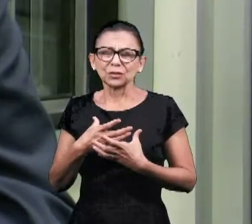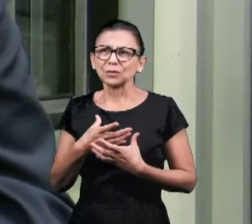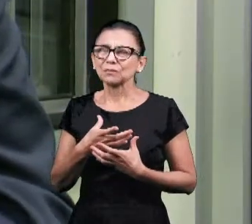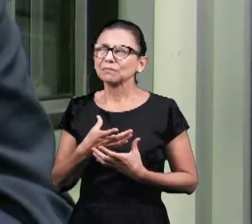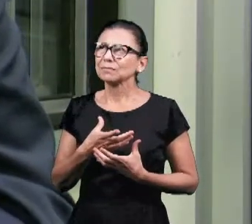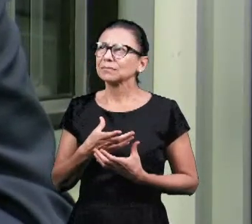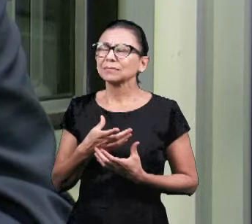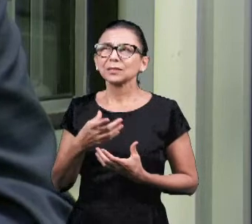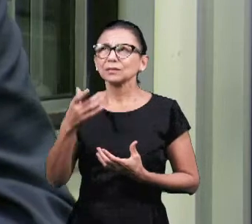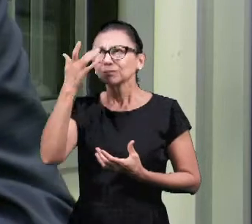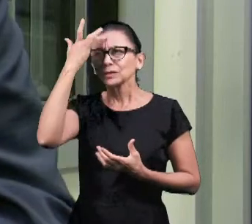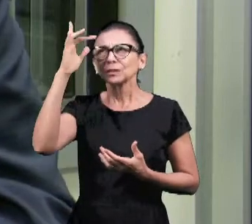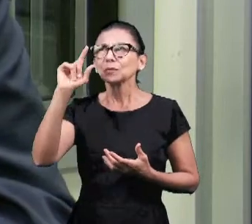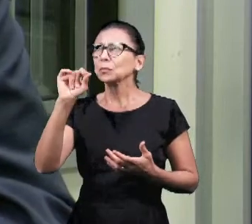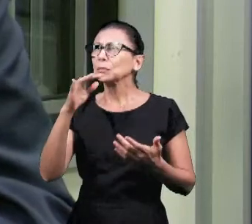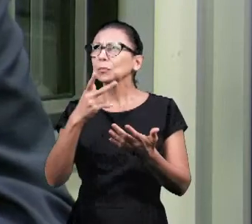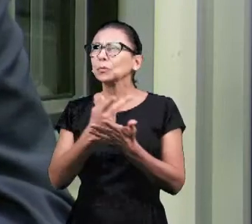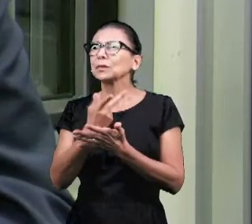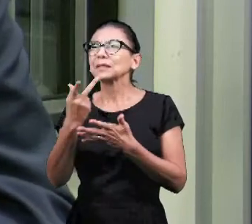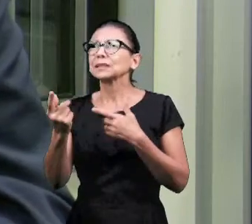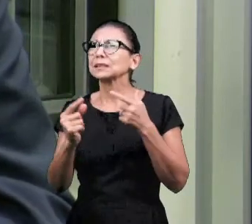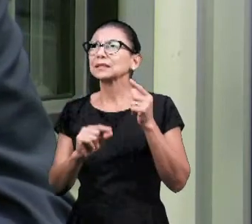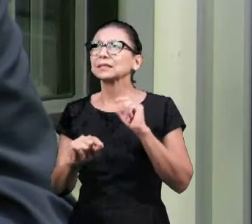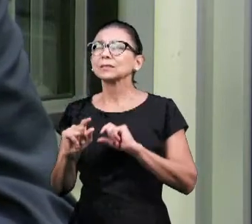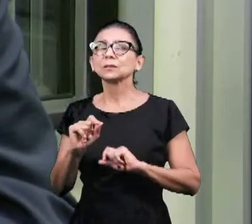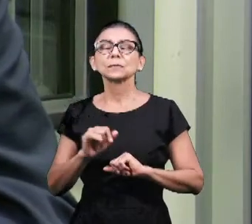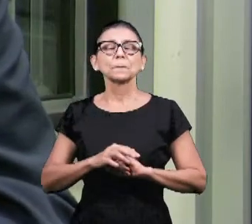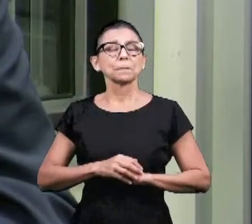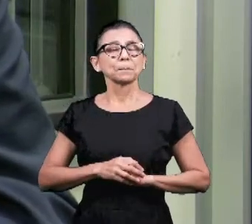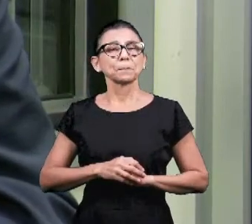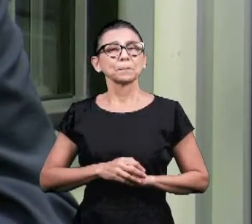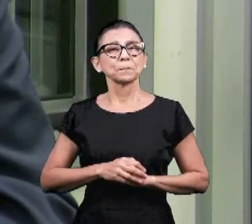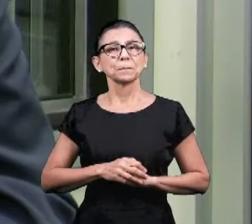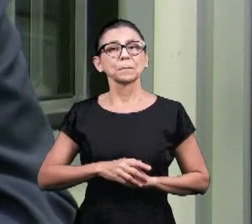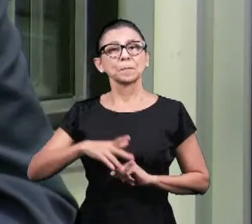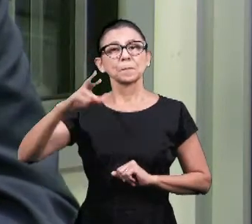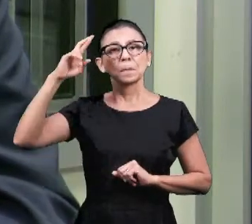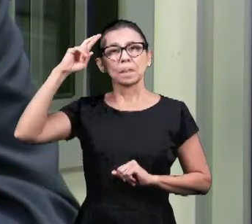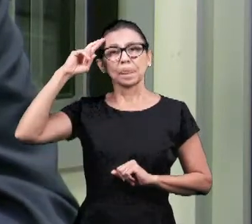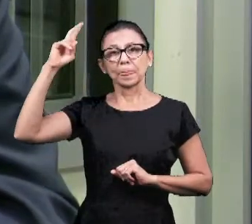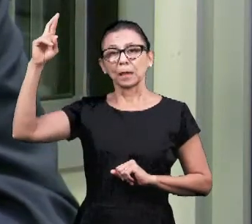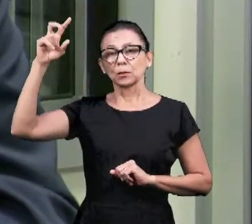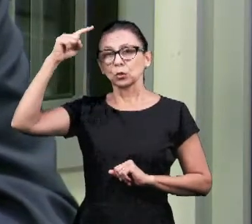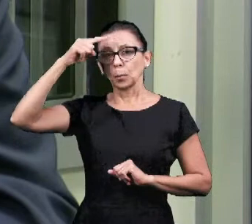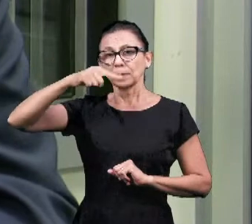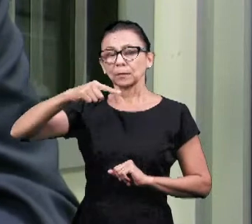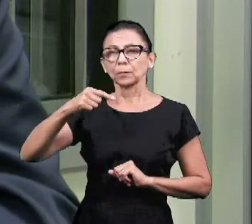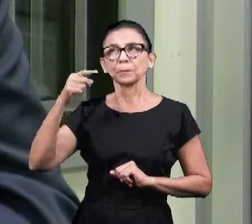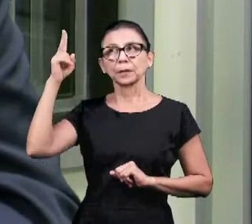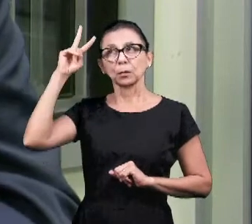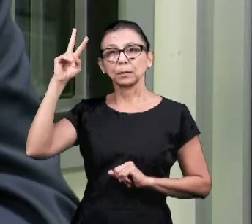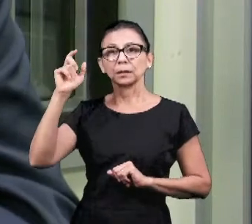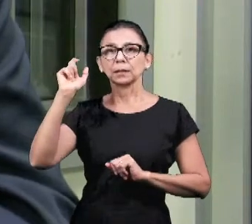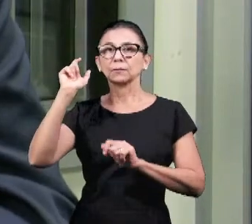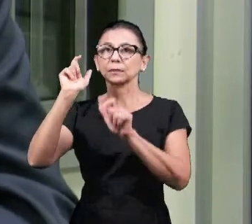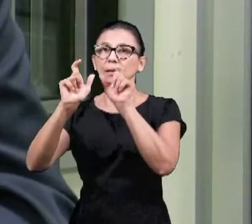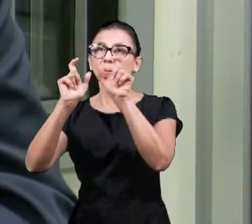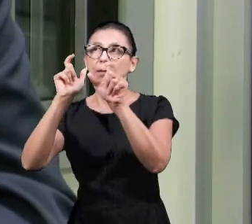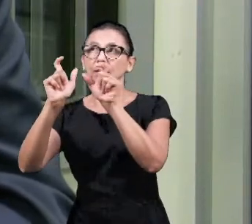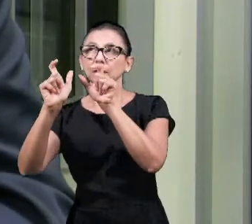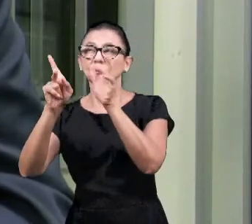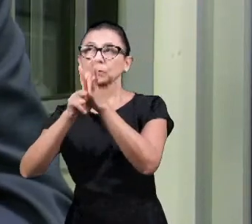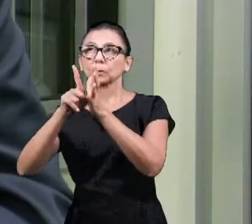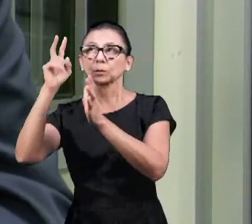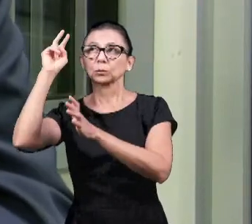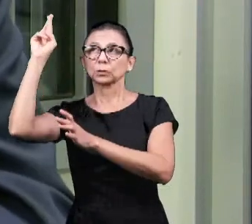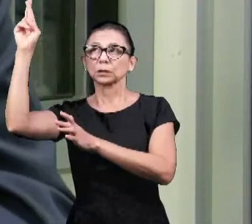noção do que estava acontecendo ali. E o Senhor mandou a igreja. Eu lembro as palavras que o Senhor usou. O Senhor disse assim: